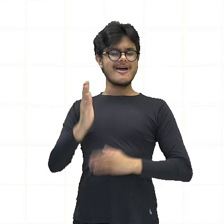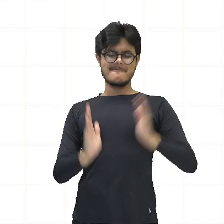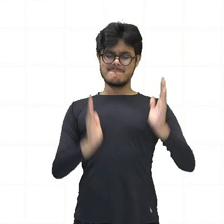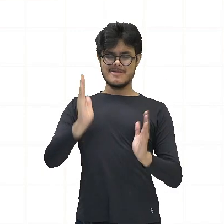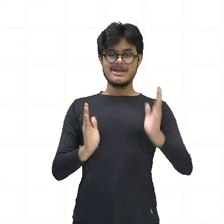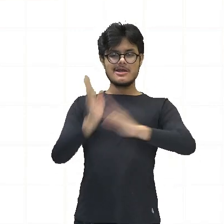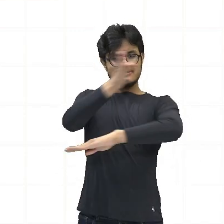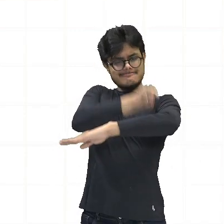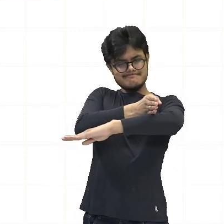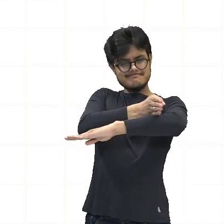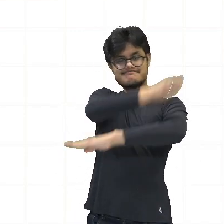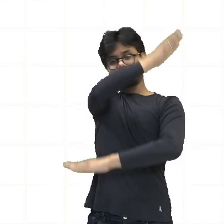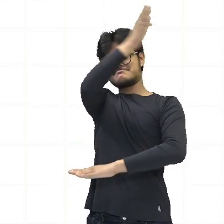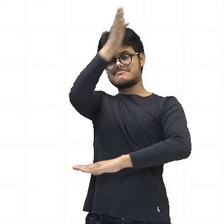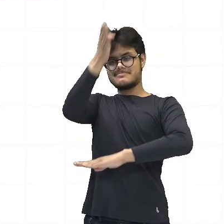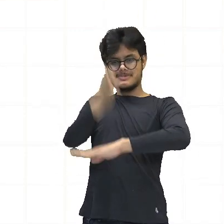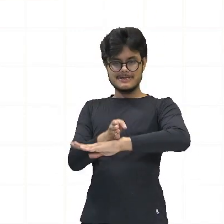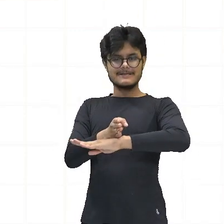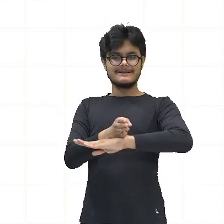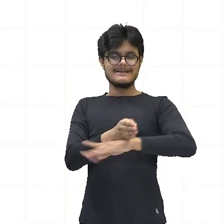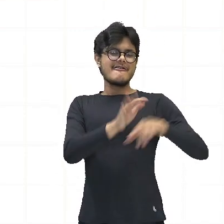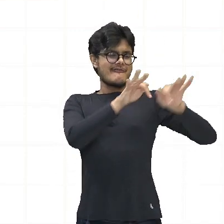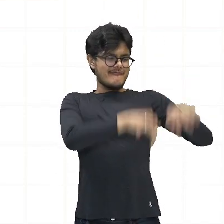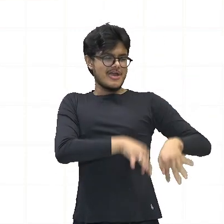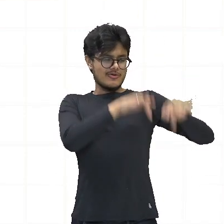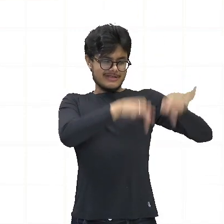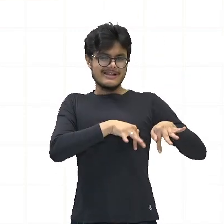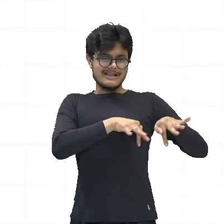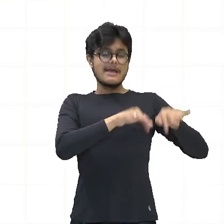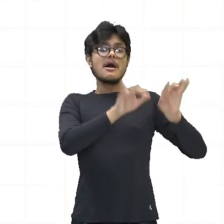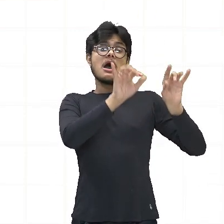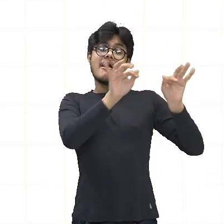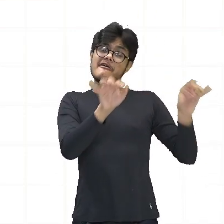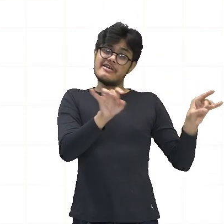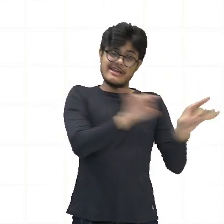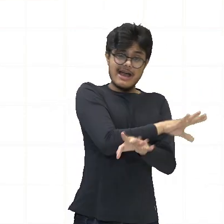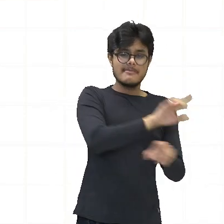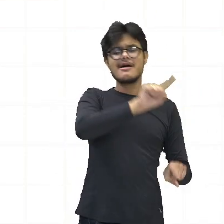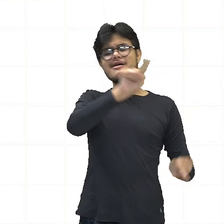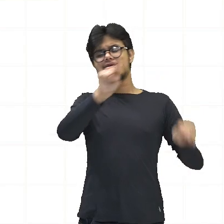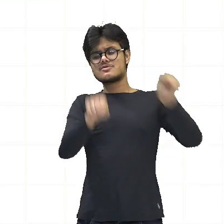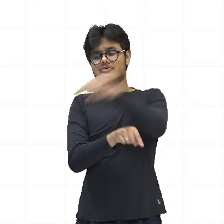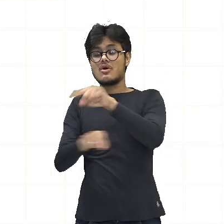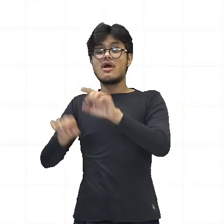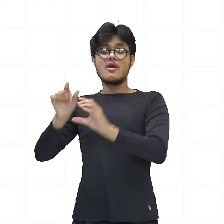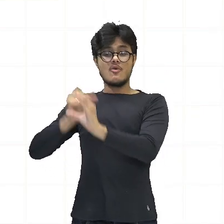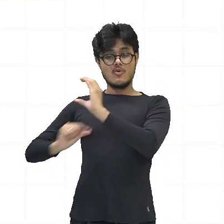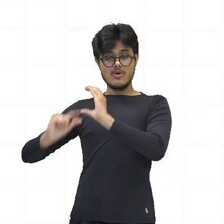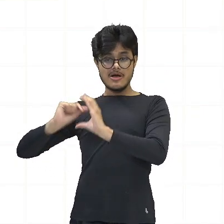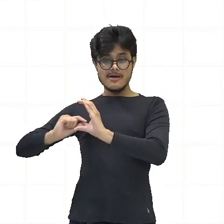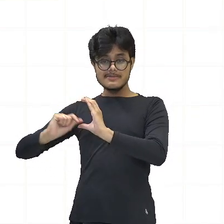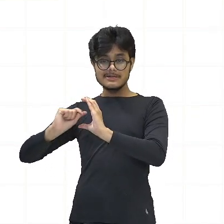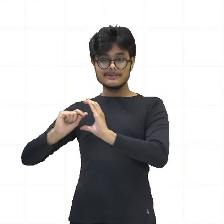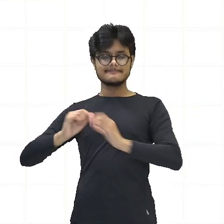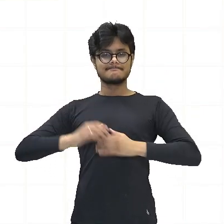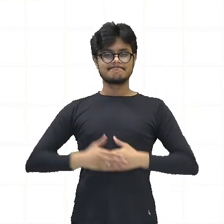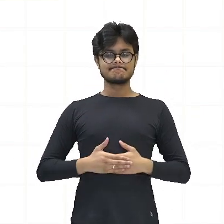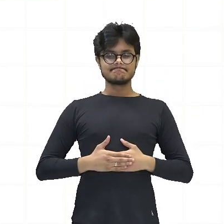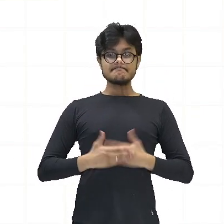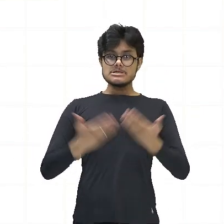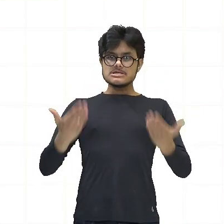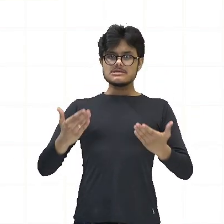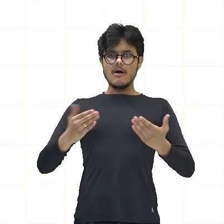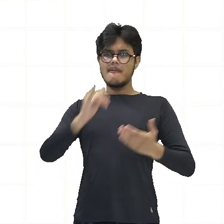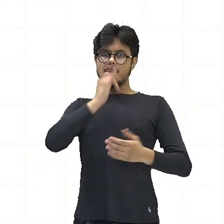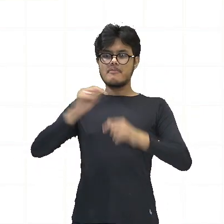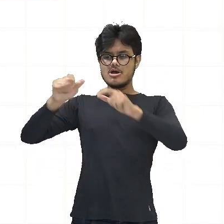de transição entre o feudalismo e o capitalismo. Então, esse momento ele é marcado pela descoberta de novas